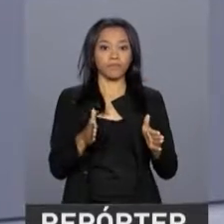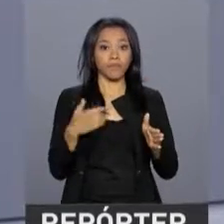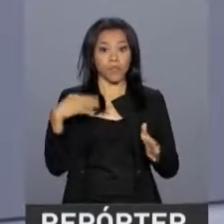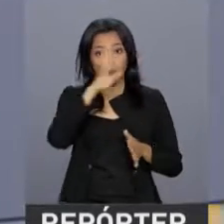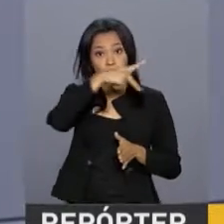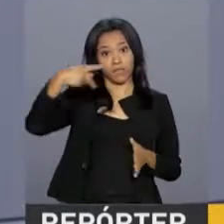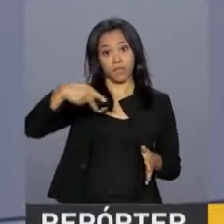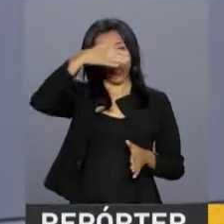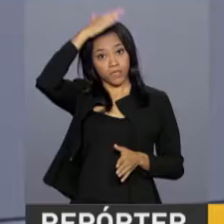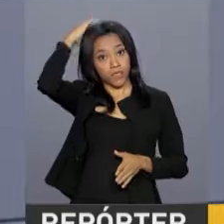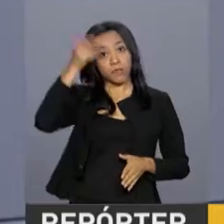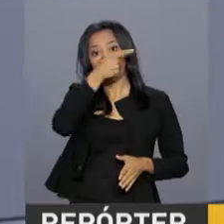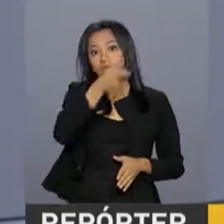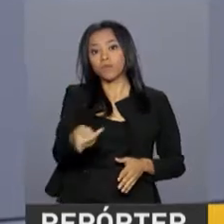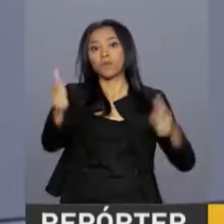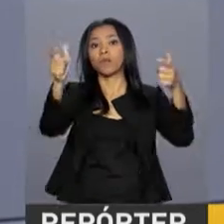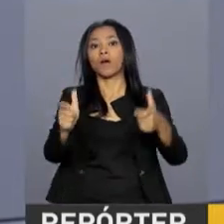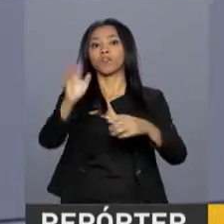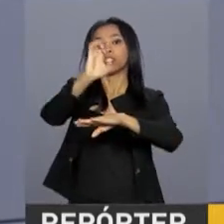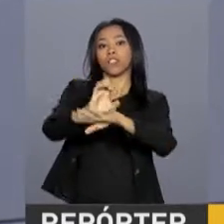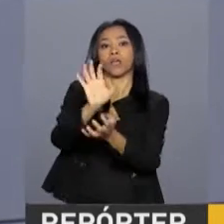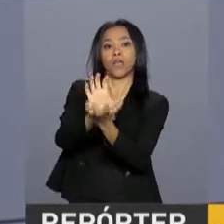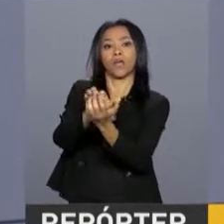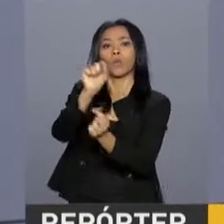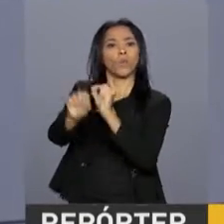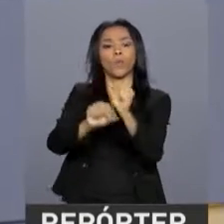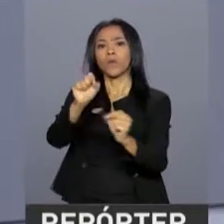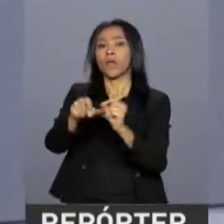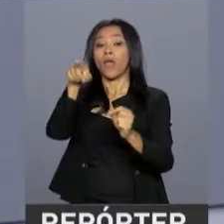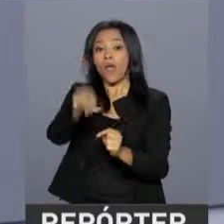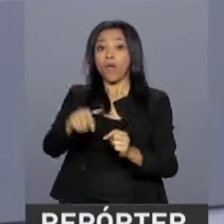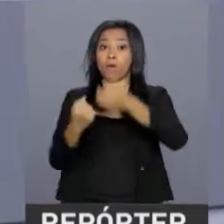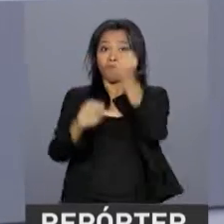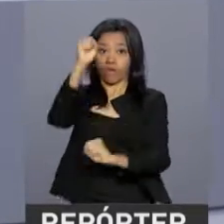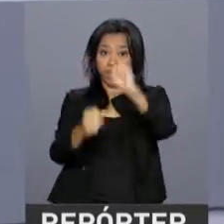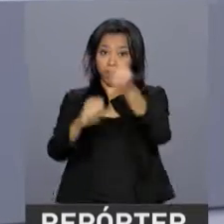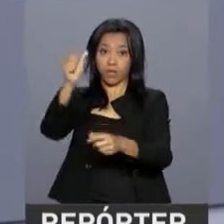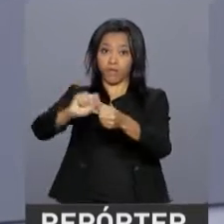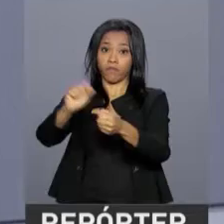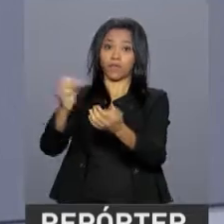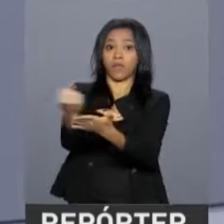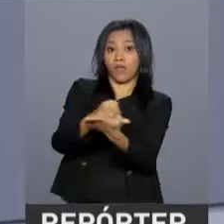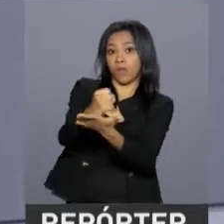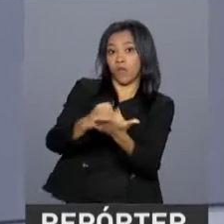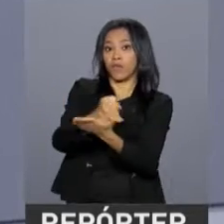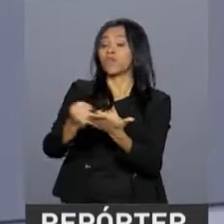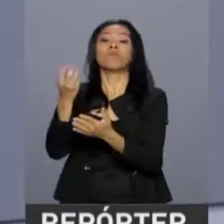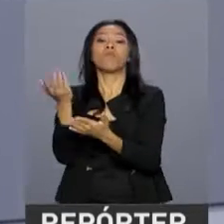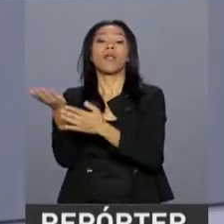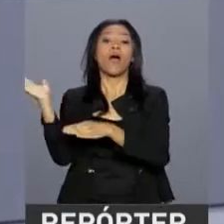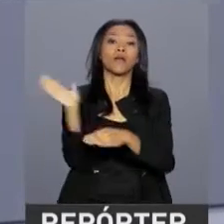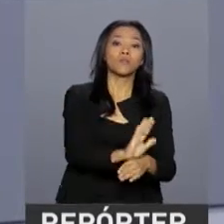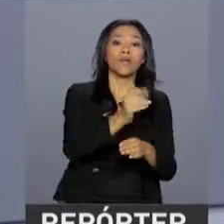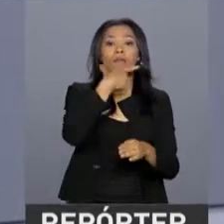presidente Michel Temer visitou em Pernambuco a Hemobras, fábrica de medicamentos derivados do sangue, criada para atender